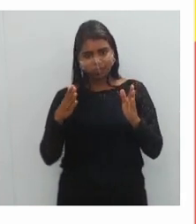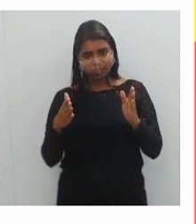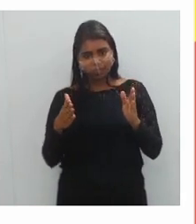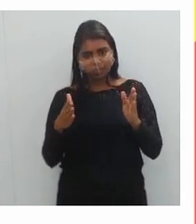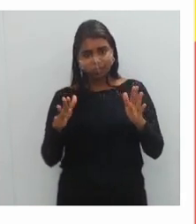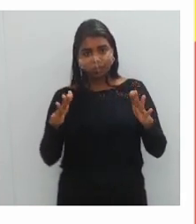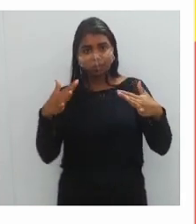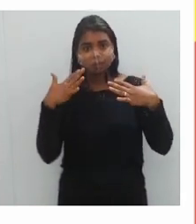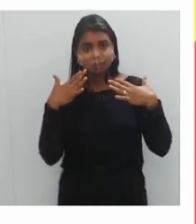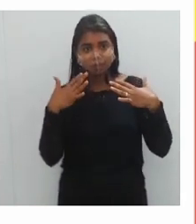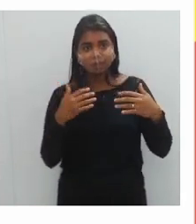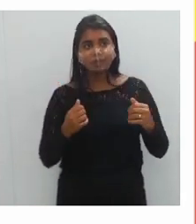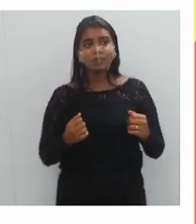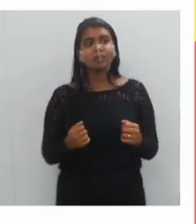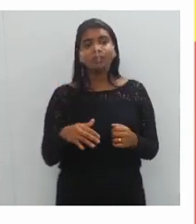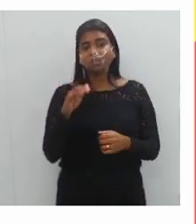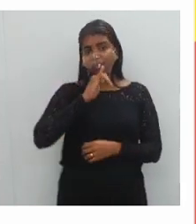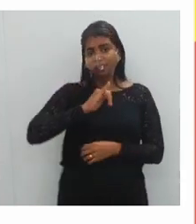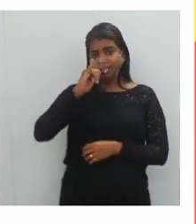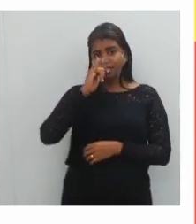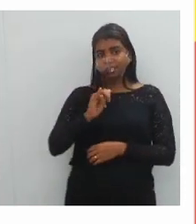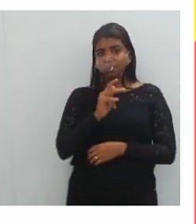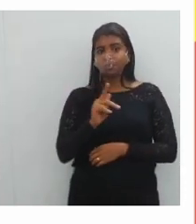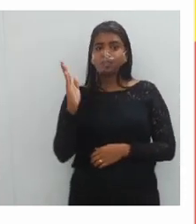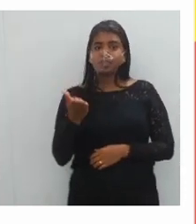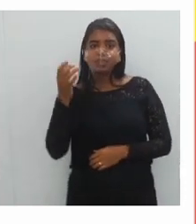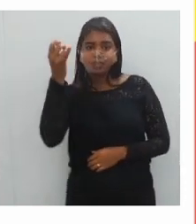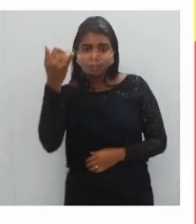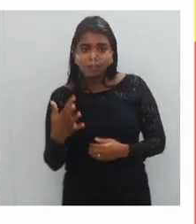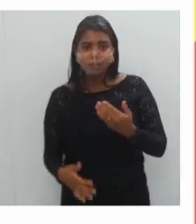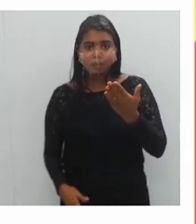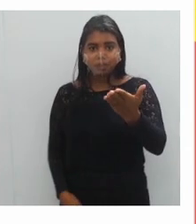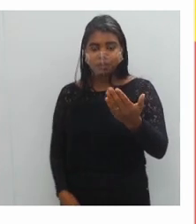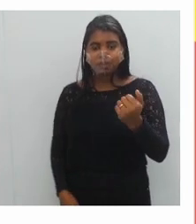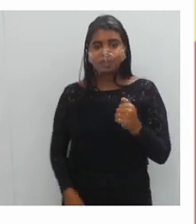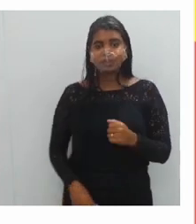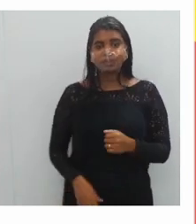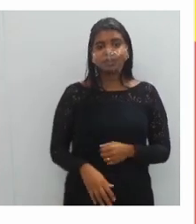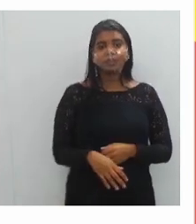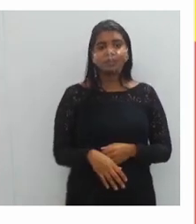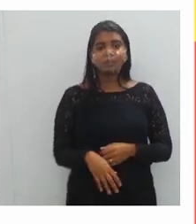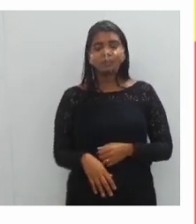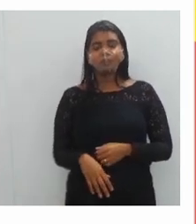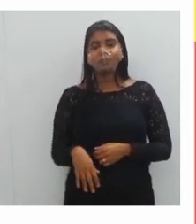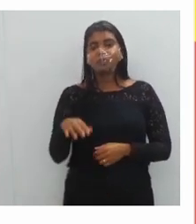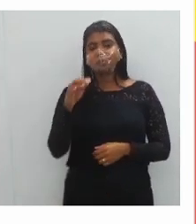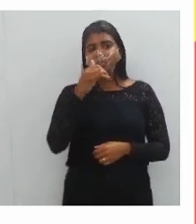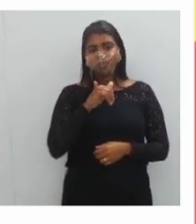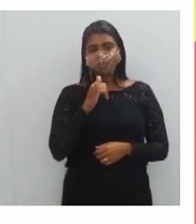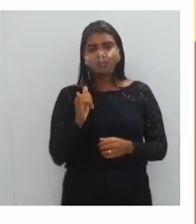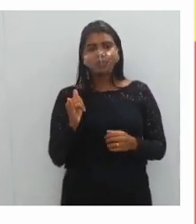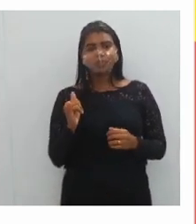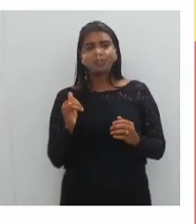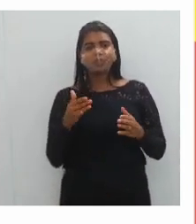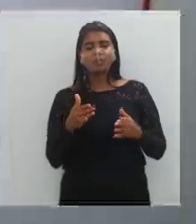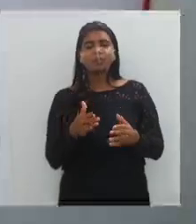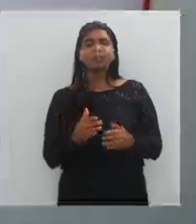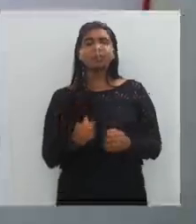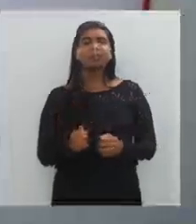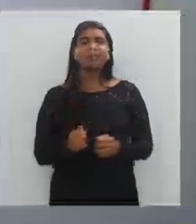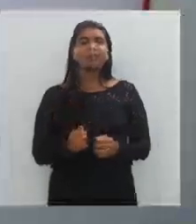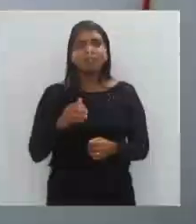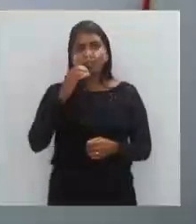bem atenção nisso aí. É uma narrativa, como eu falei para você, né? É uma narrativa e com os elementos, corta para mim. É